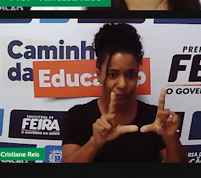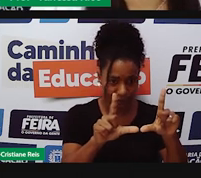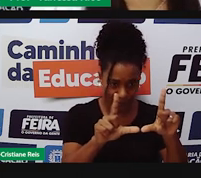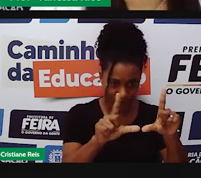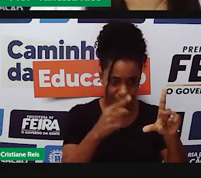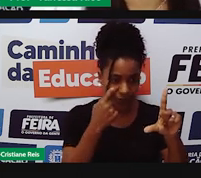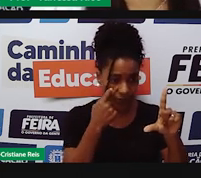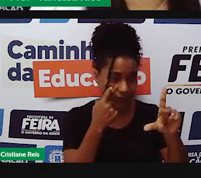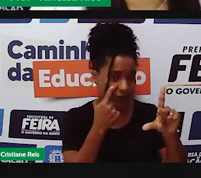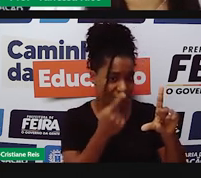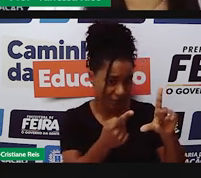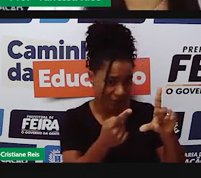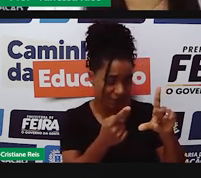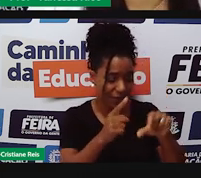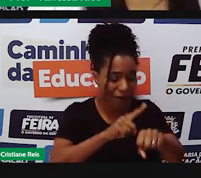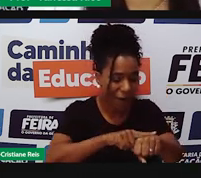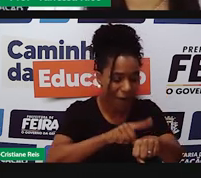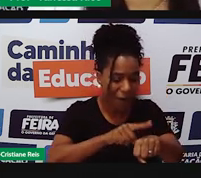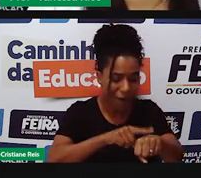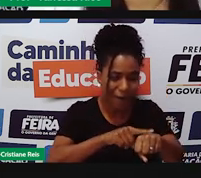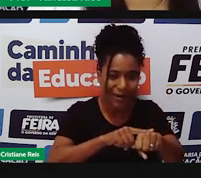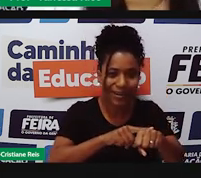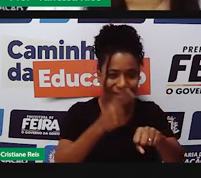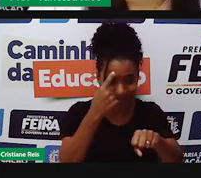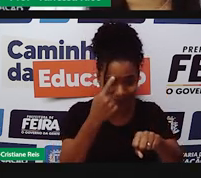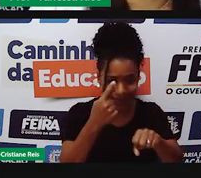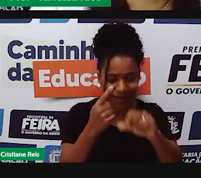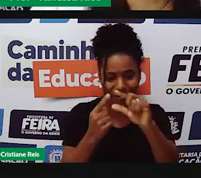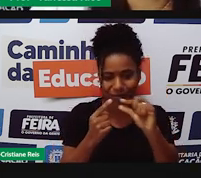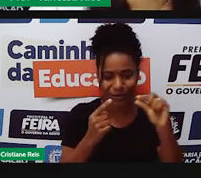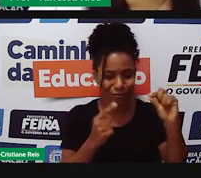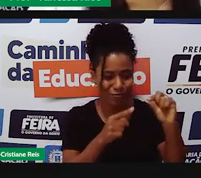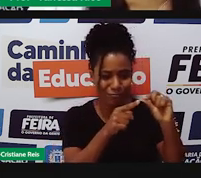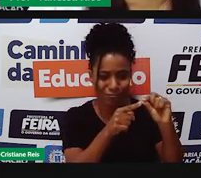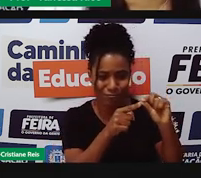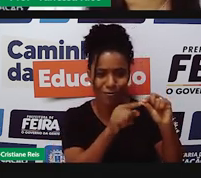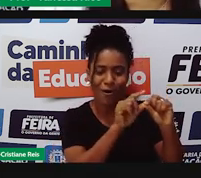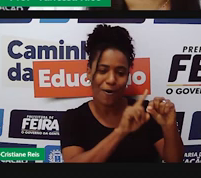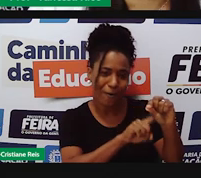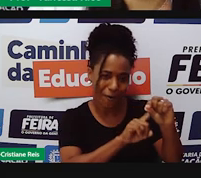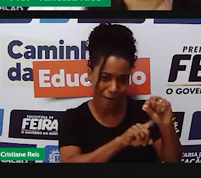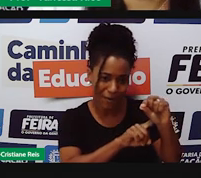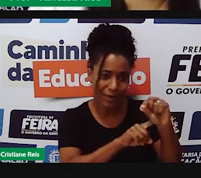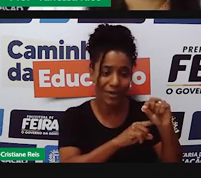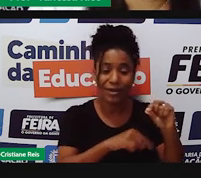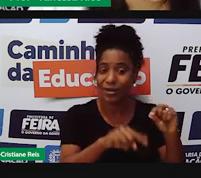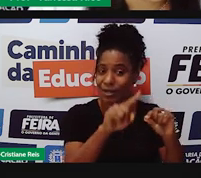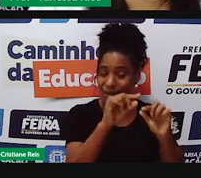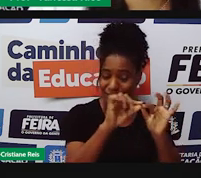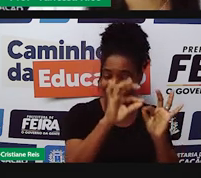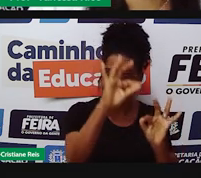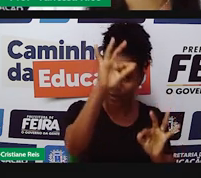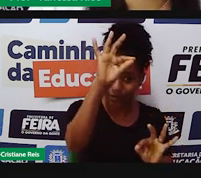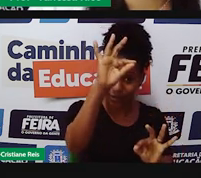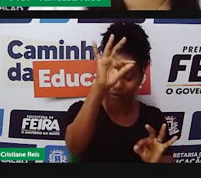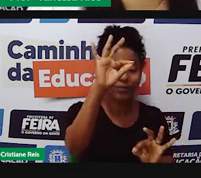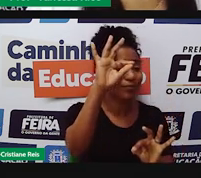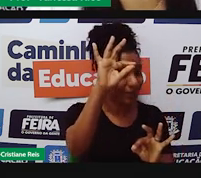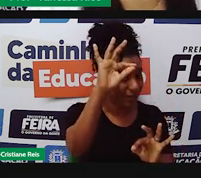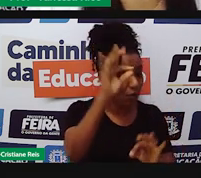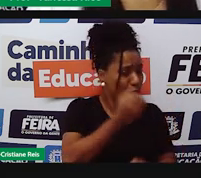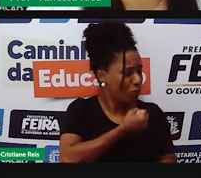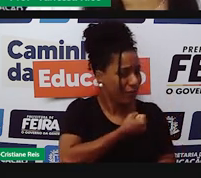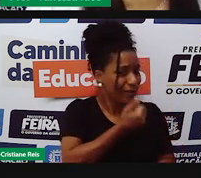olha aqui o ponteiro das horas e aqui o ponteiro dos minutos. Então, contando aqui, os números não aparecem, mas a gente